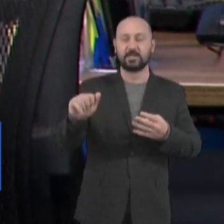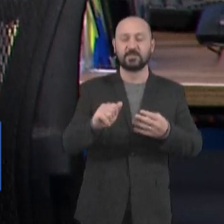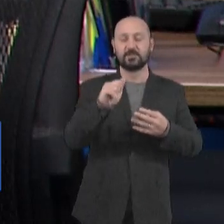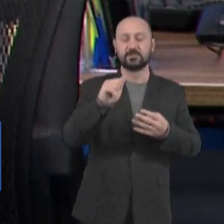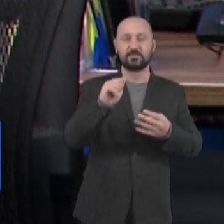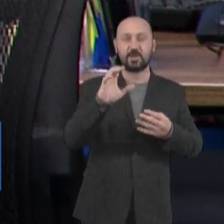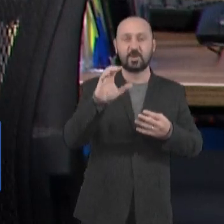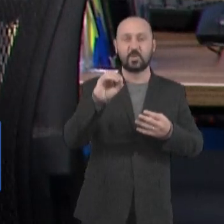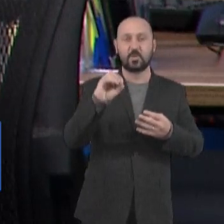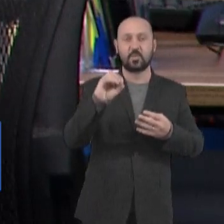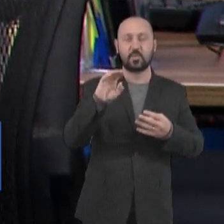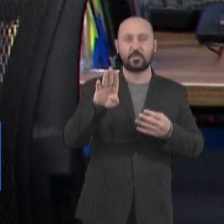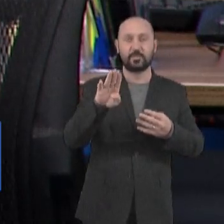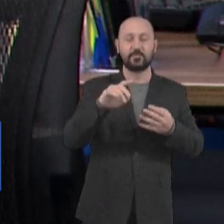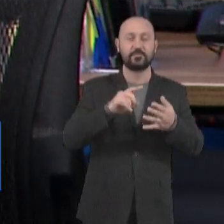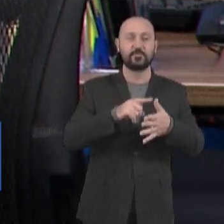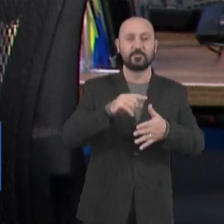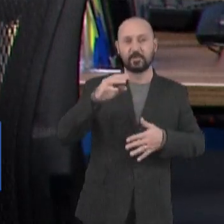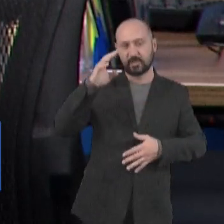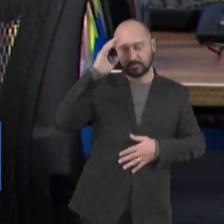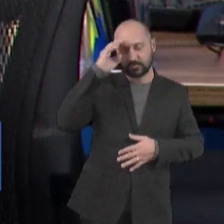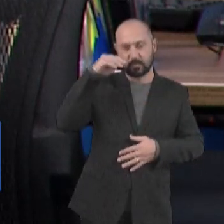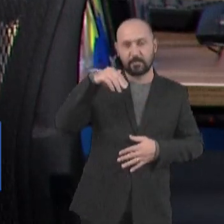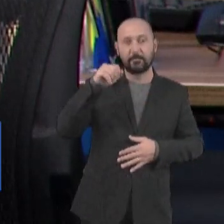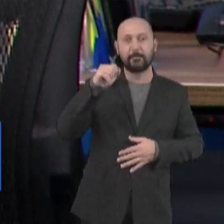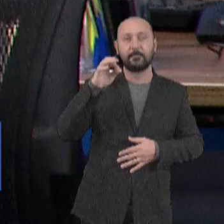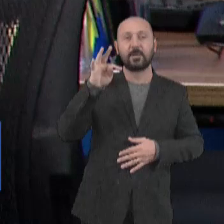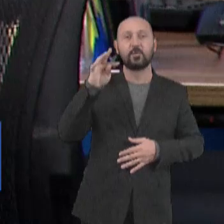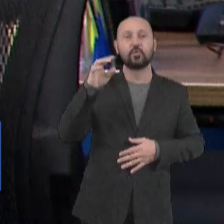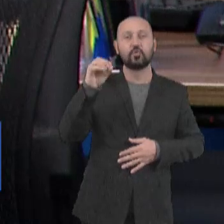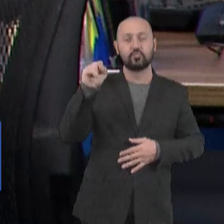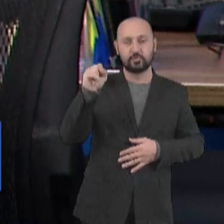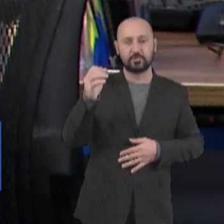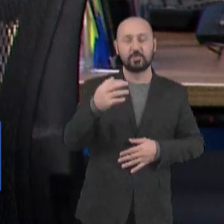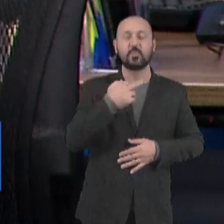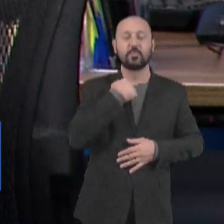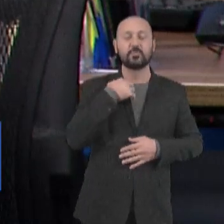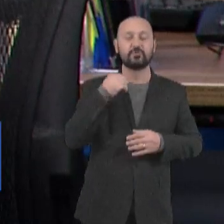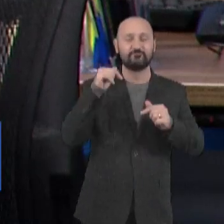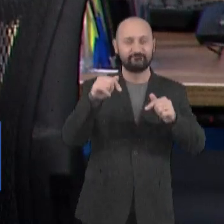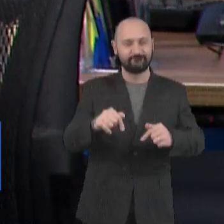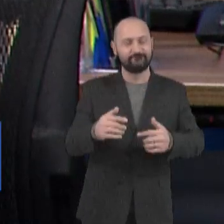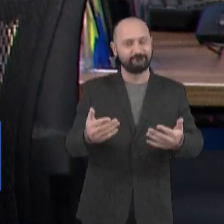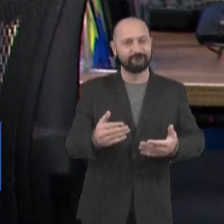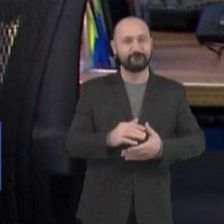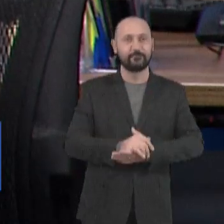Jacob Alpires, o capitão Matos, que inclusive não pôde estar presente.